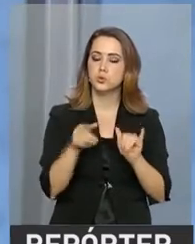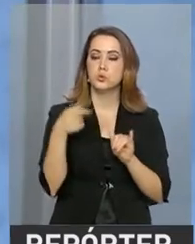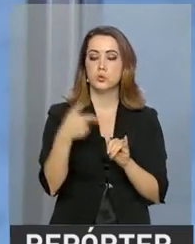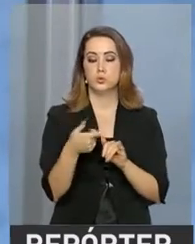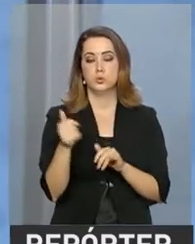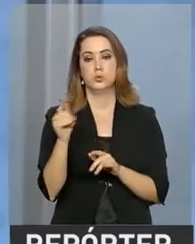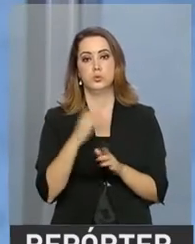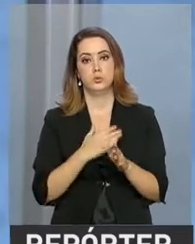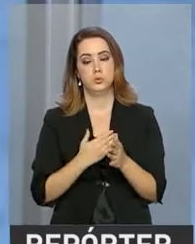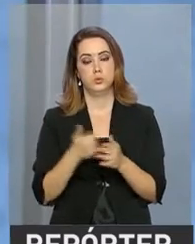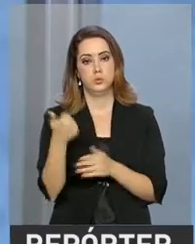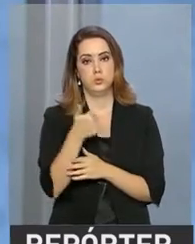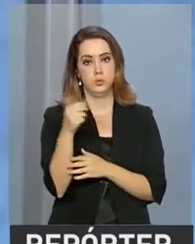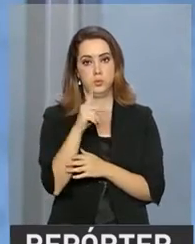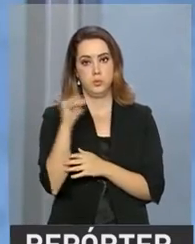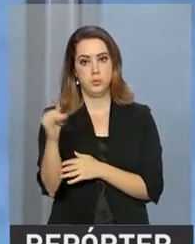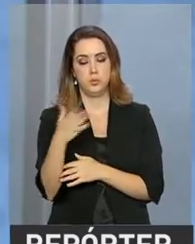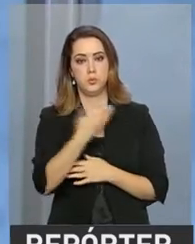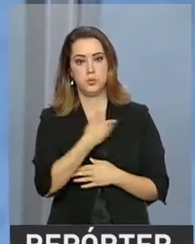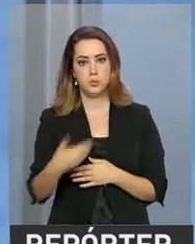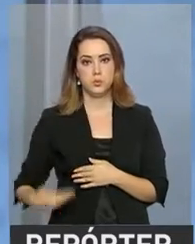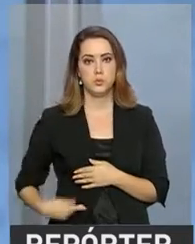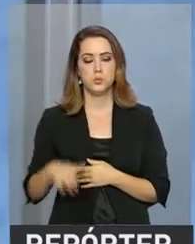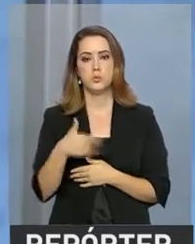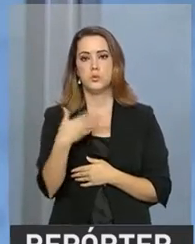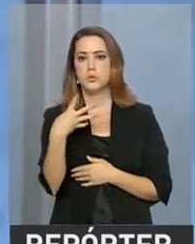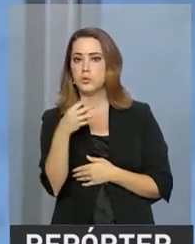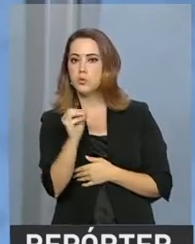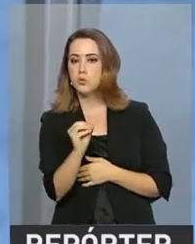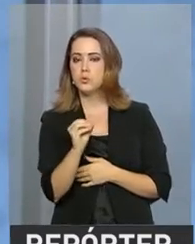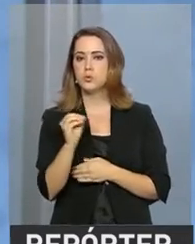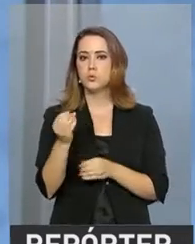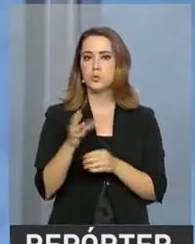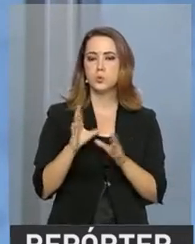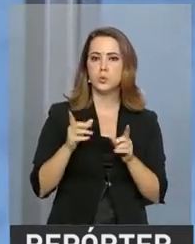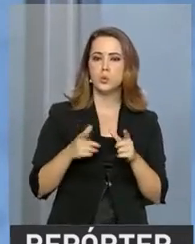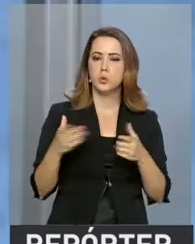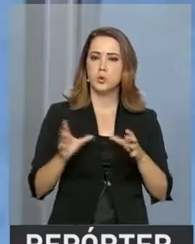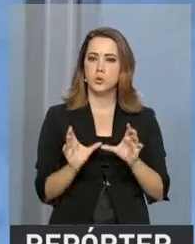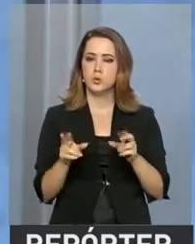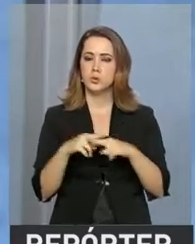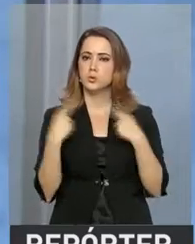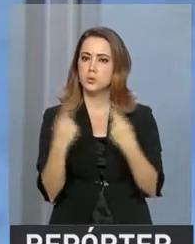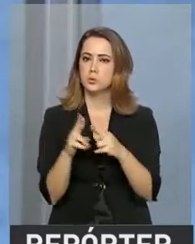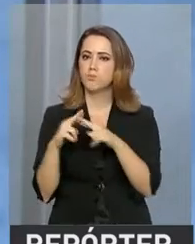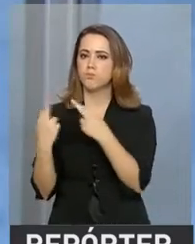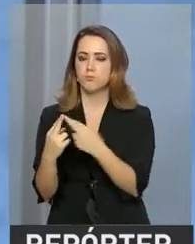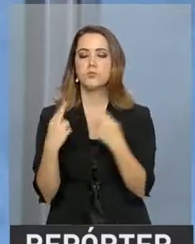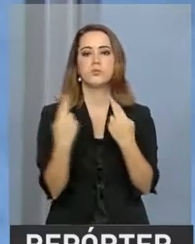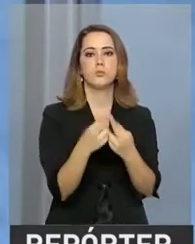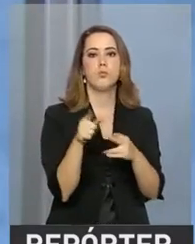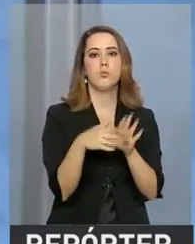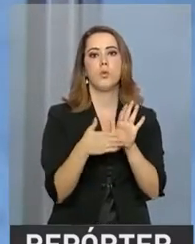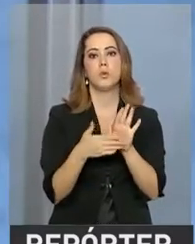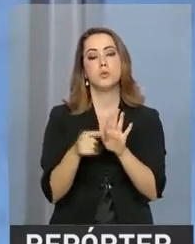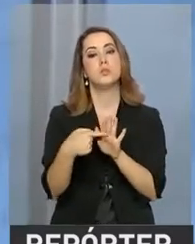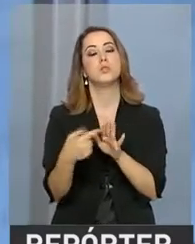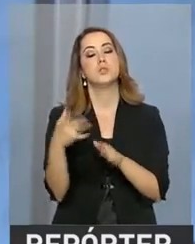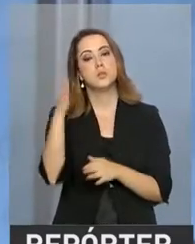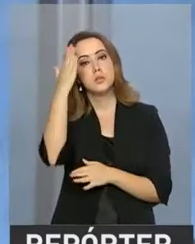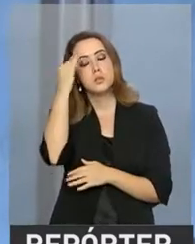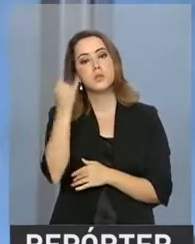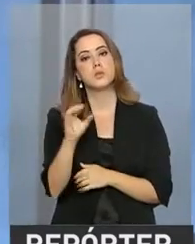maio. A comissão terá até 40 sessões para votar e apresentar um parecer. A proposta ainda precisa